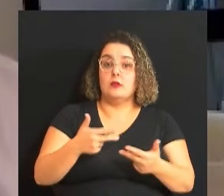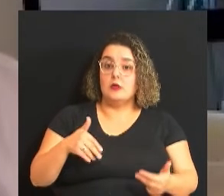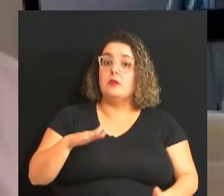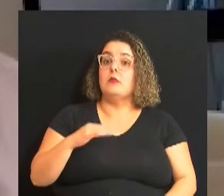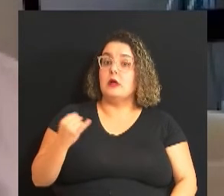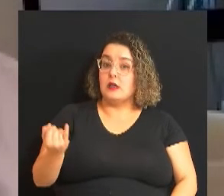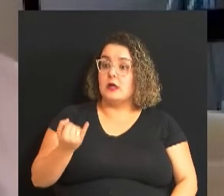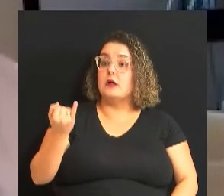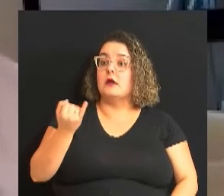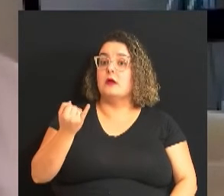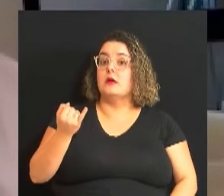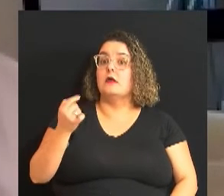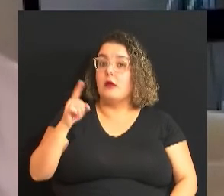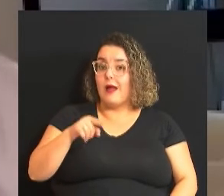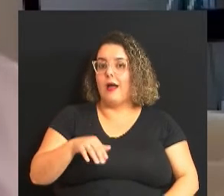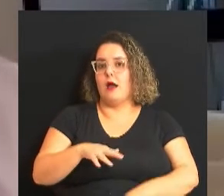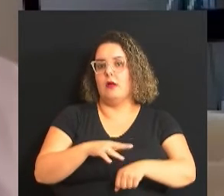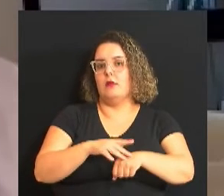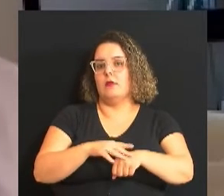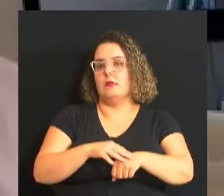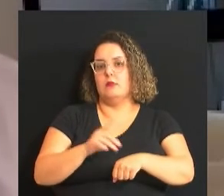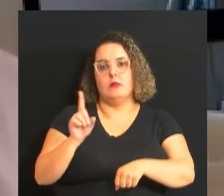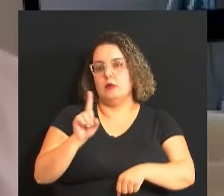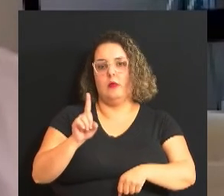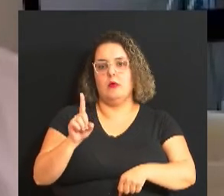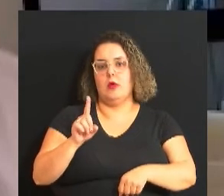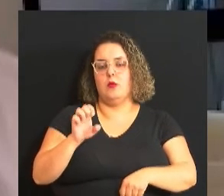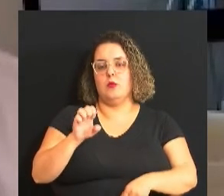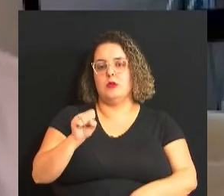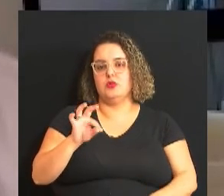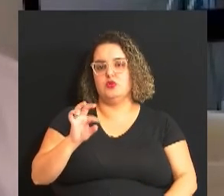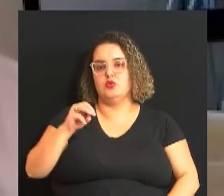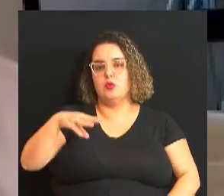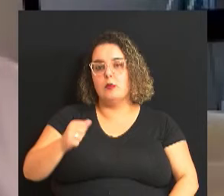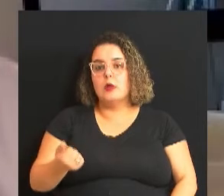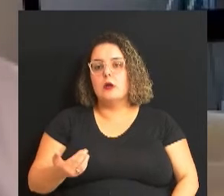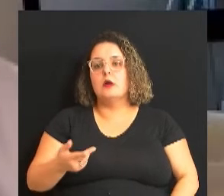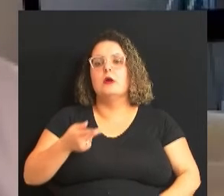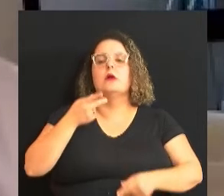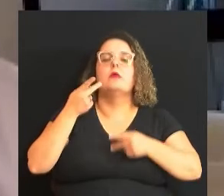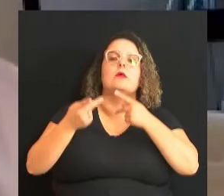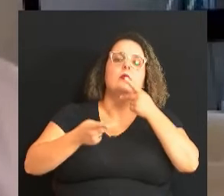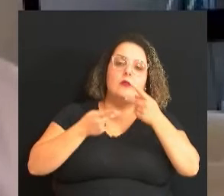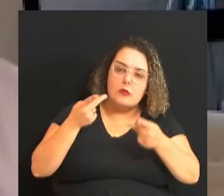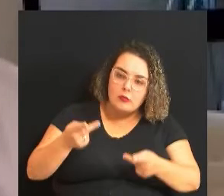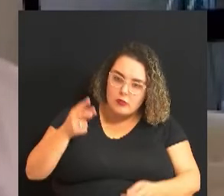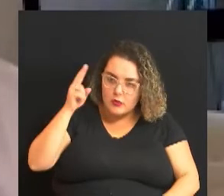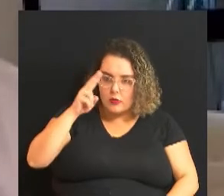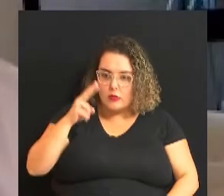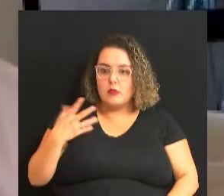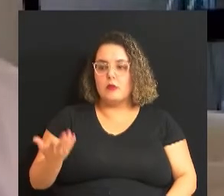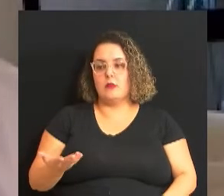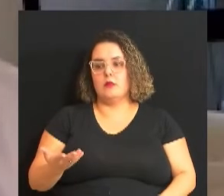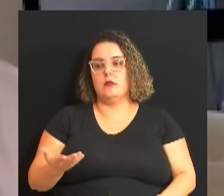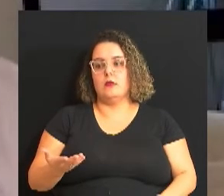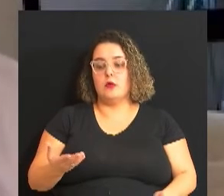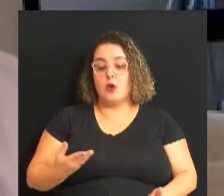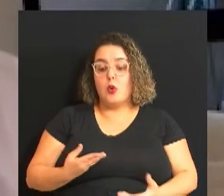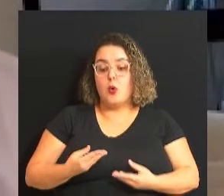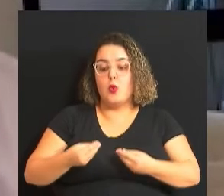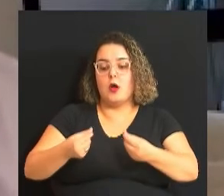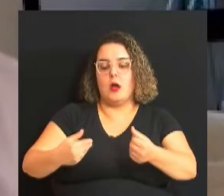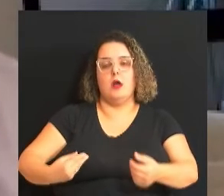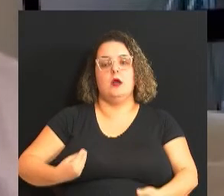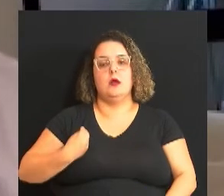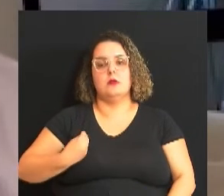tem é a doença, não é o estômago. Daí você conta toda essa história que nós contamos aqui sobre qualidade de vida